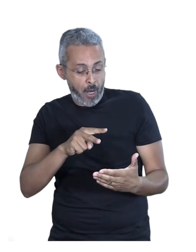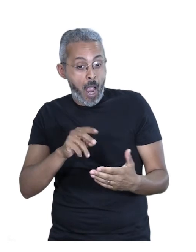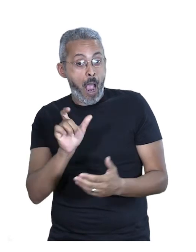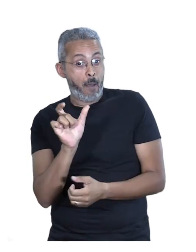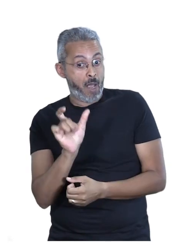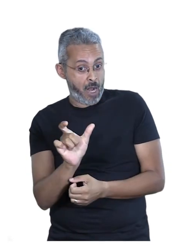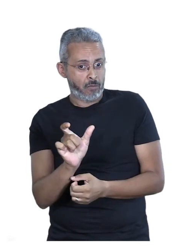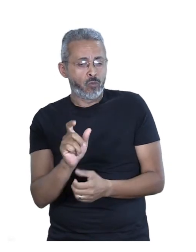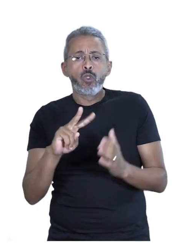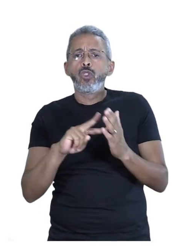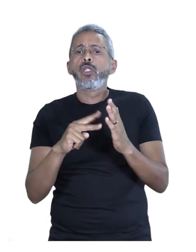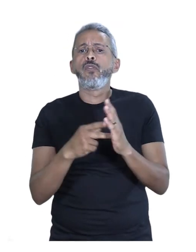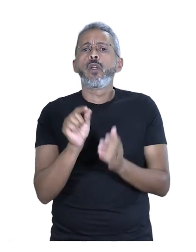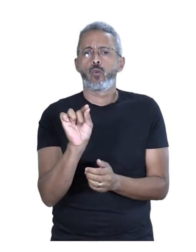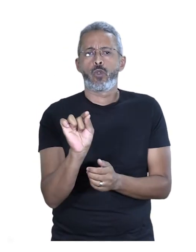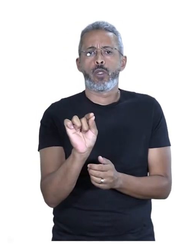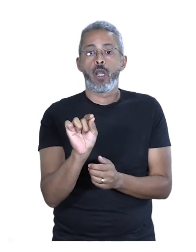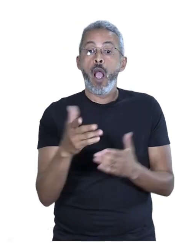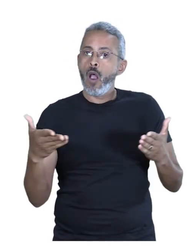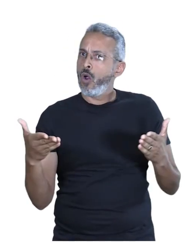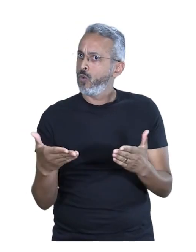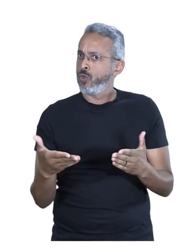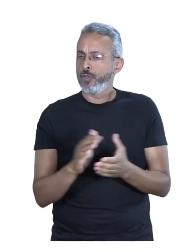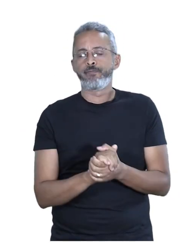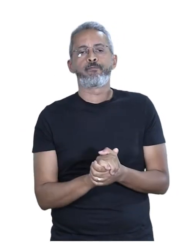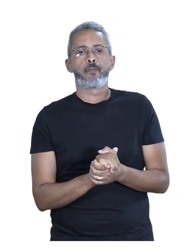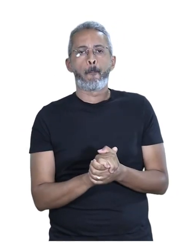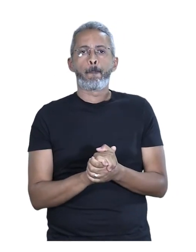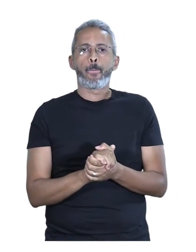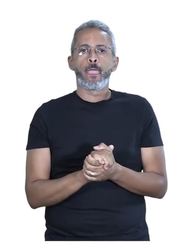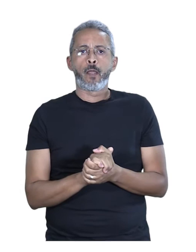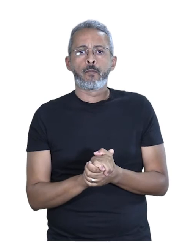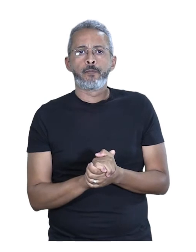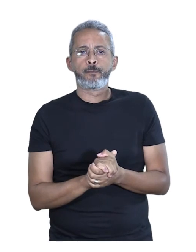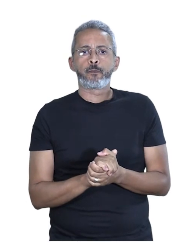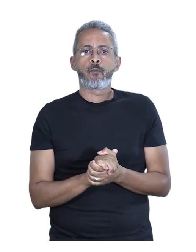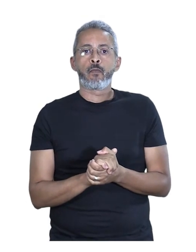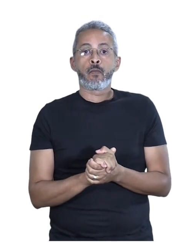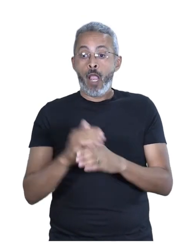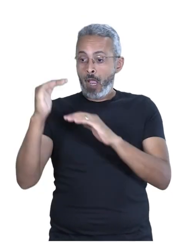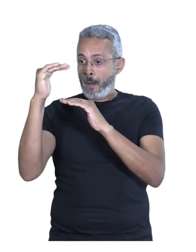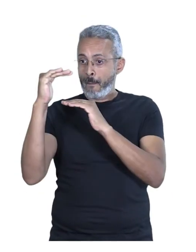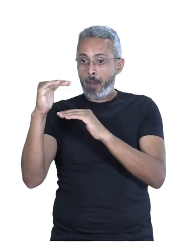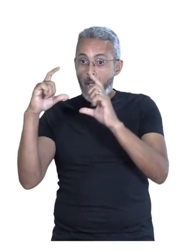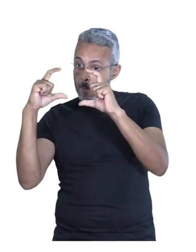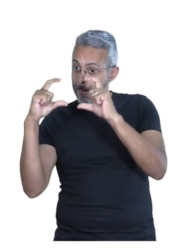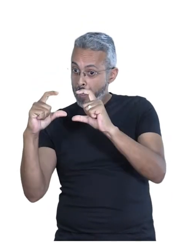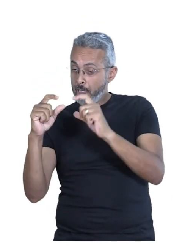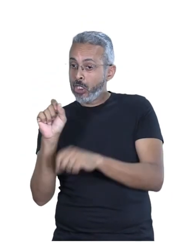palavra odiernamente significa atualmente, nos dias de hoje. A parte em azul é